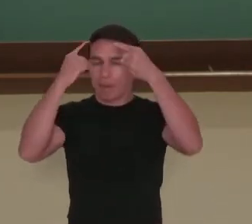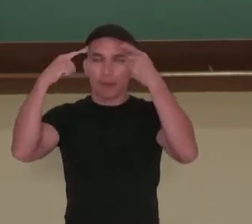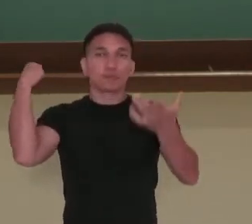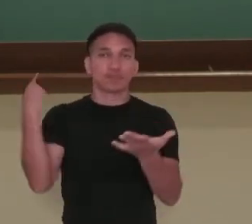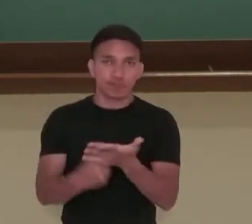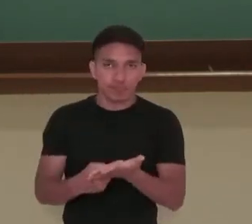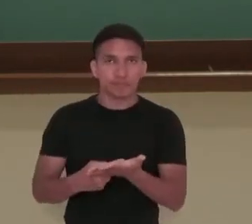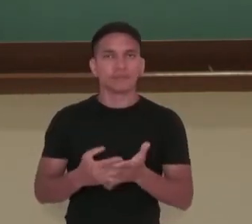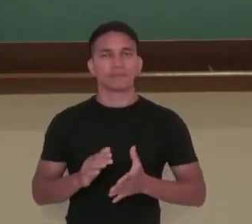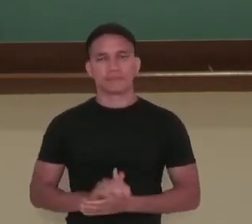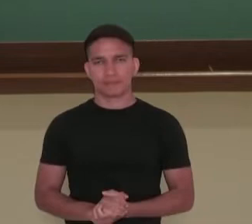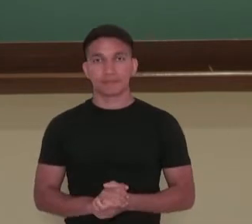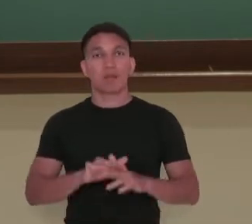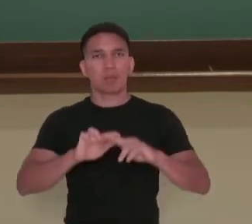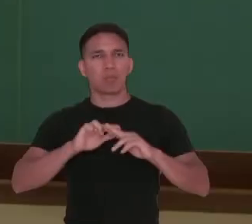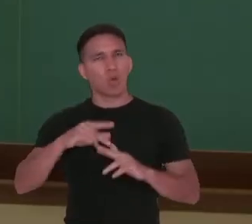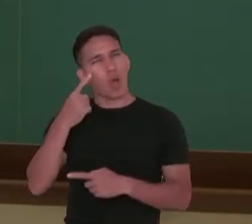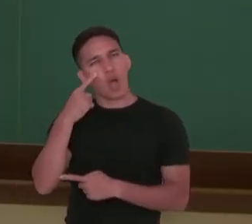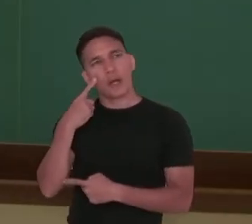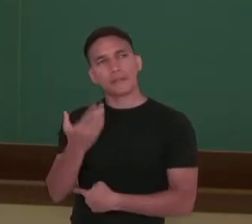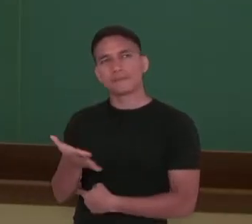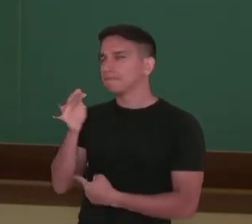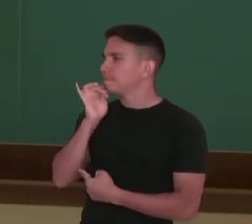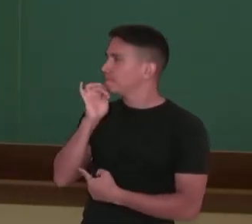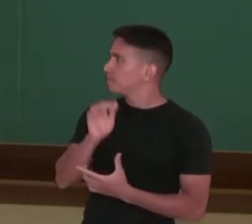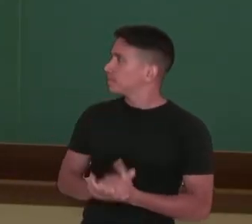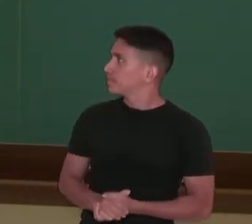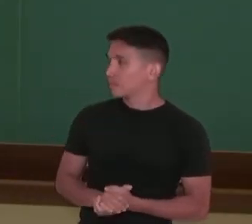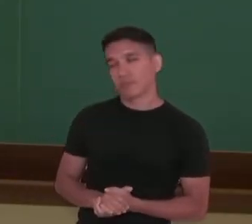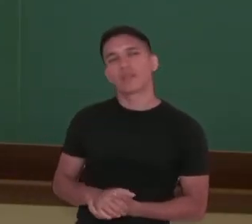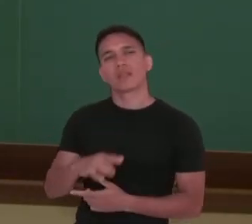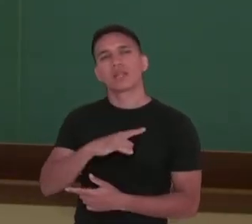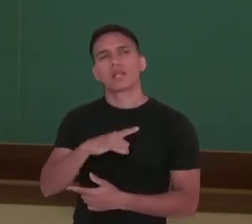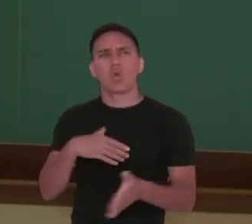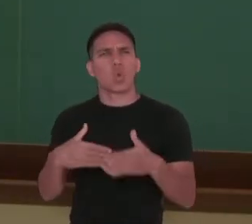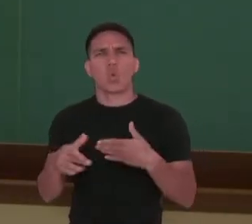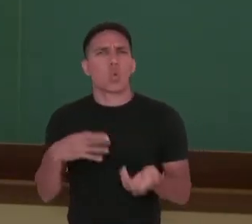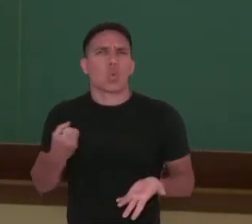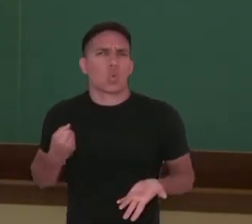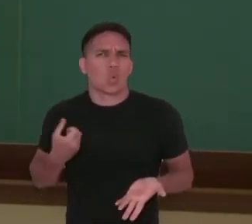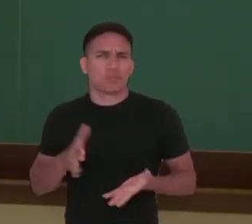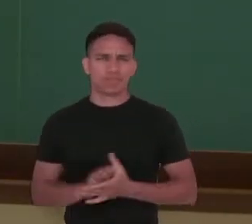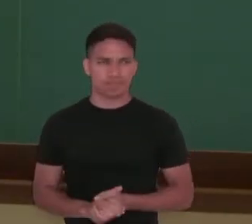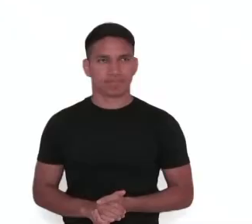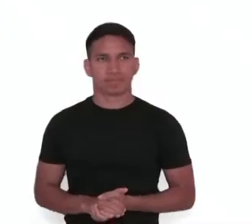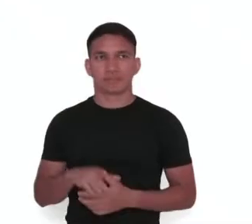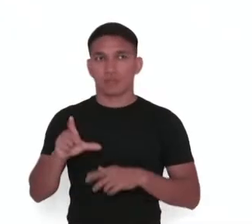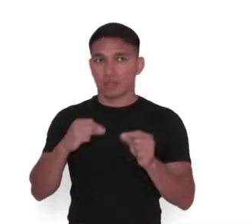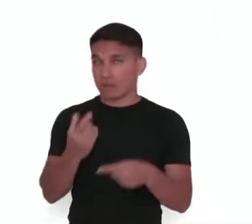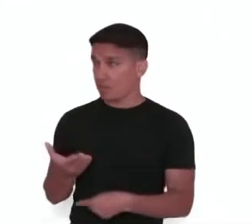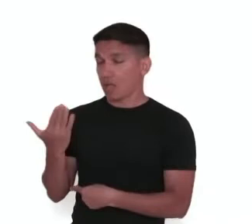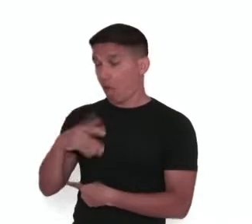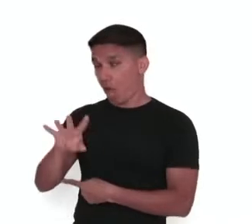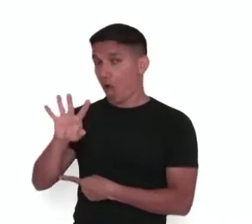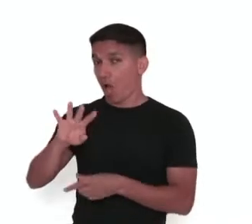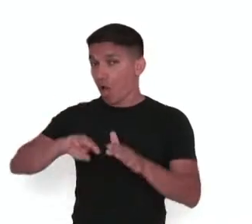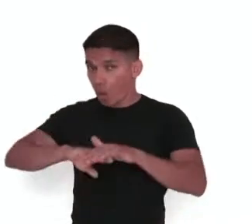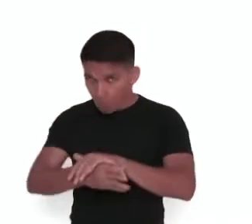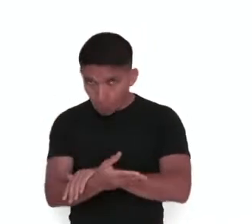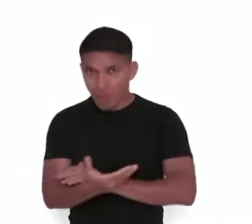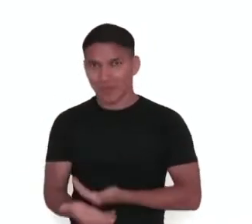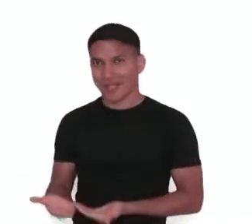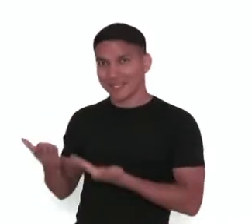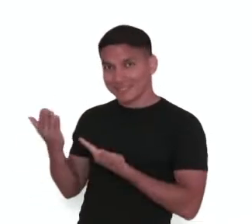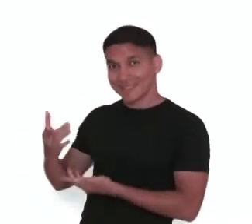medida. Então, vamos pegar aqui, por exemplo. Galera, pega os números qualquer. Pessoal, e acostume com